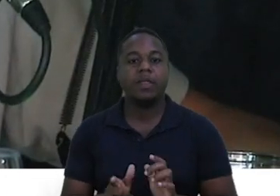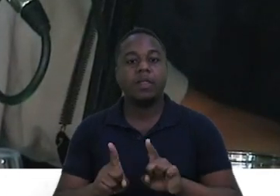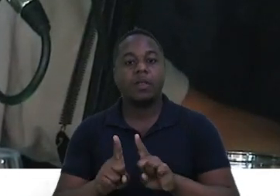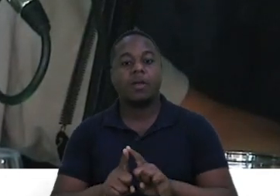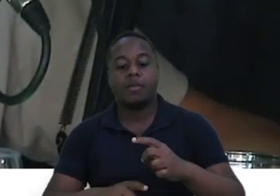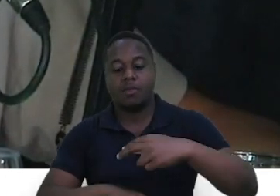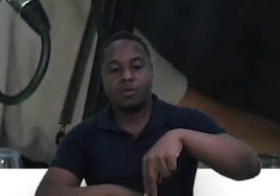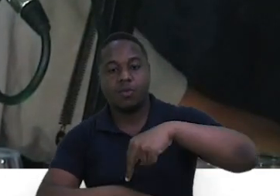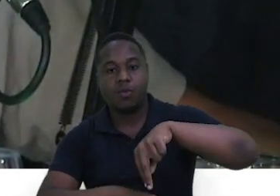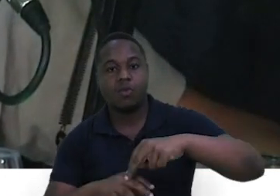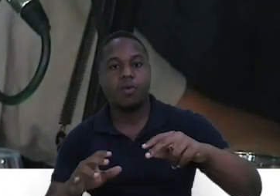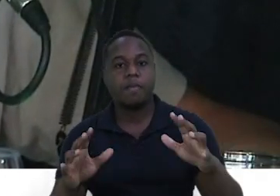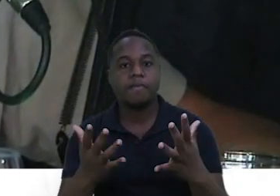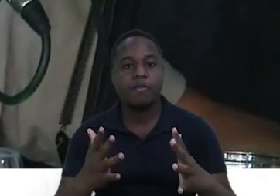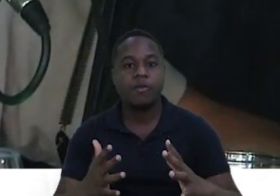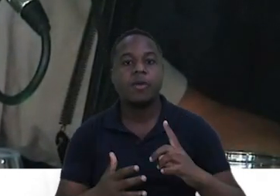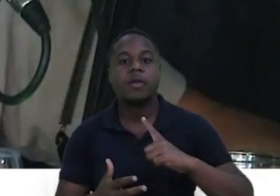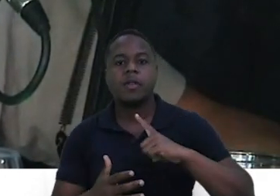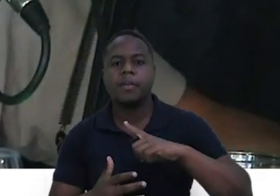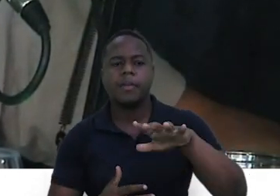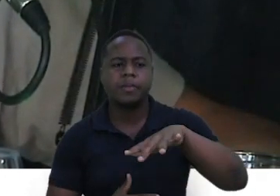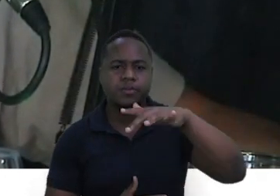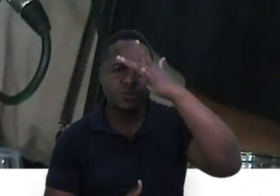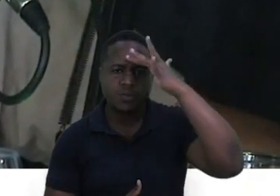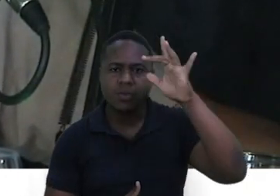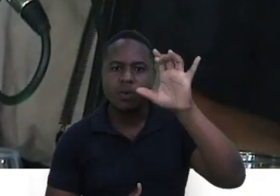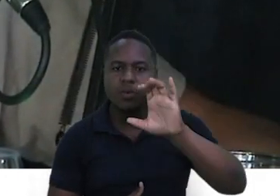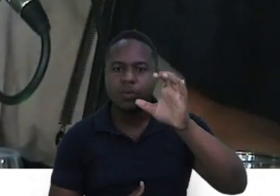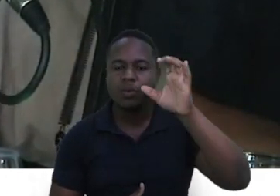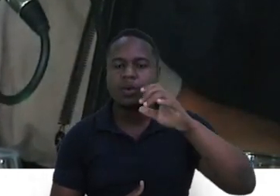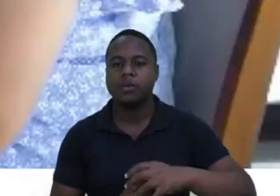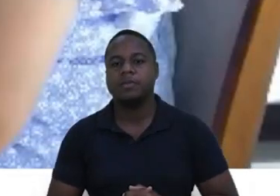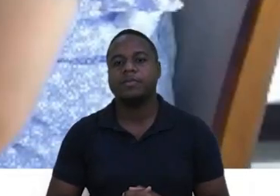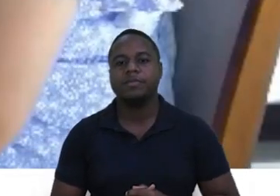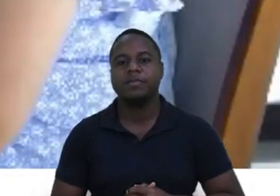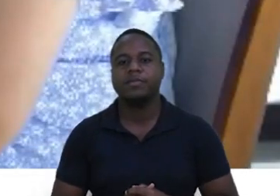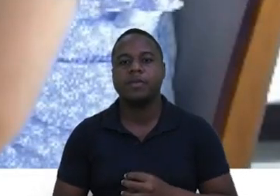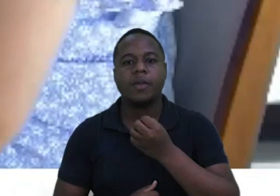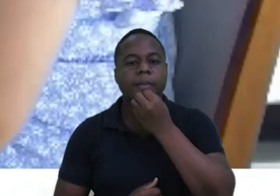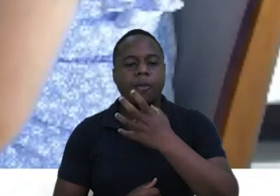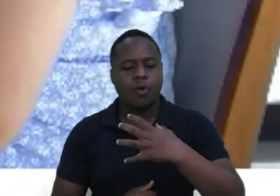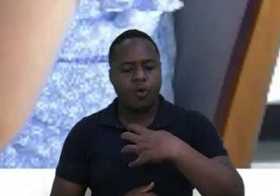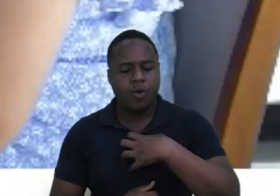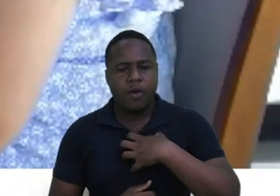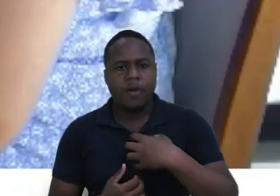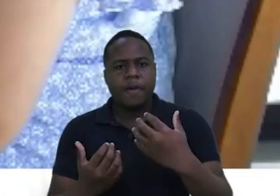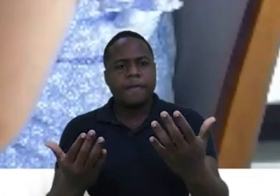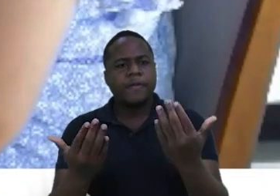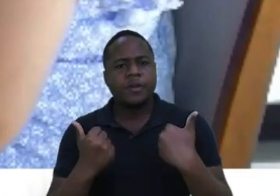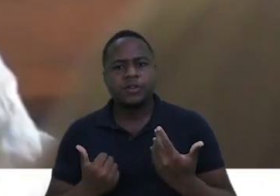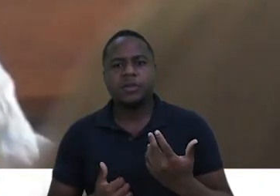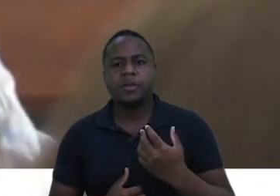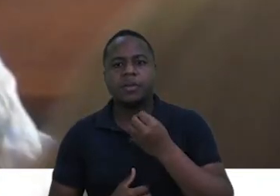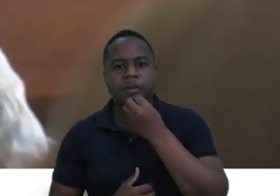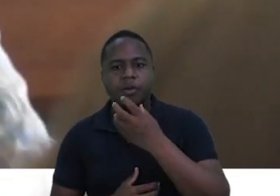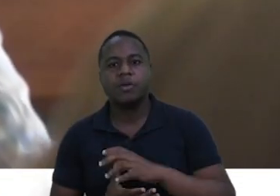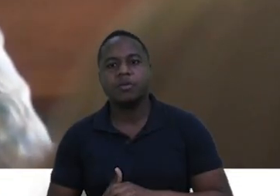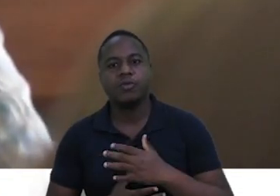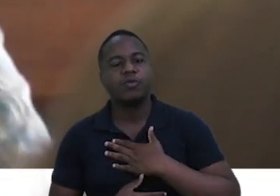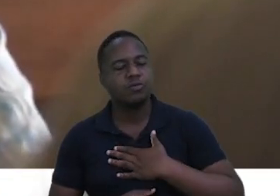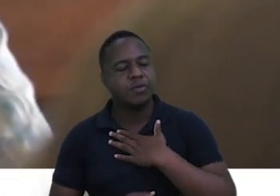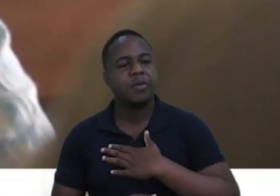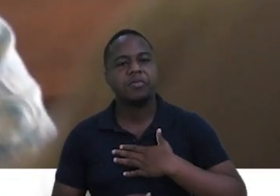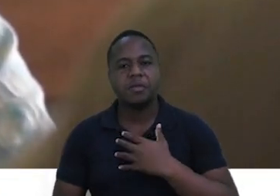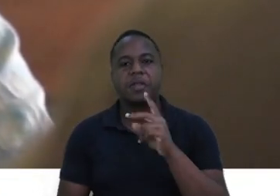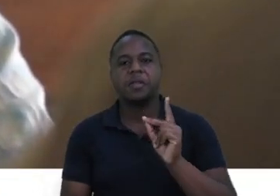como ferramenta de cura mesmo, de transformação. Que transmite aquela energia positiva, né? Que chama, que cativa. Que legal, meu irmão, gostei.